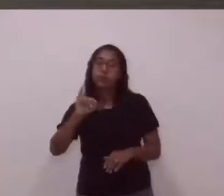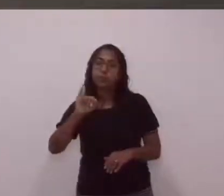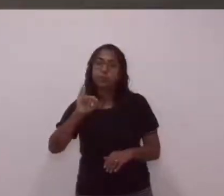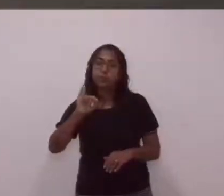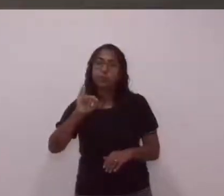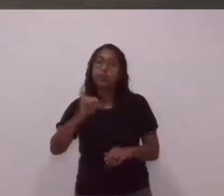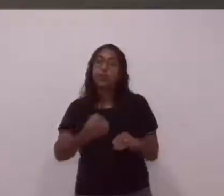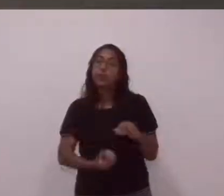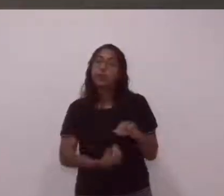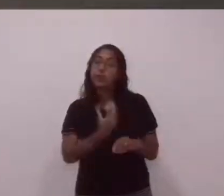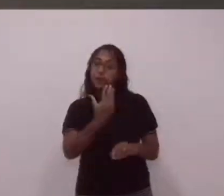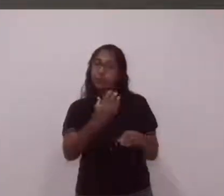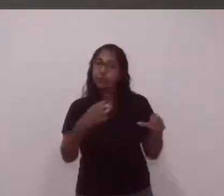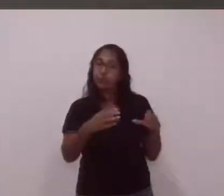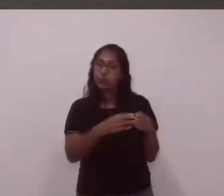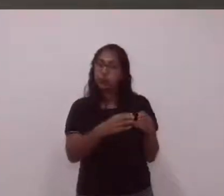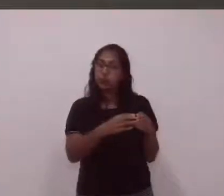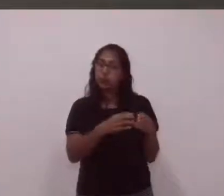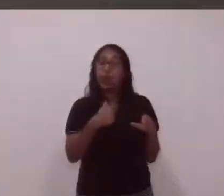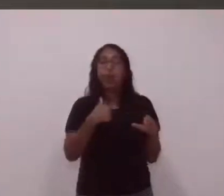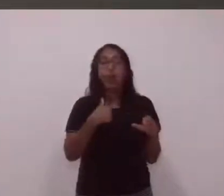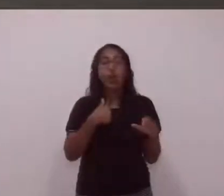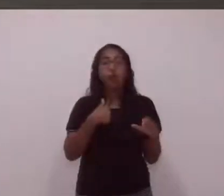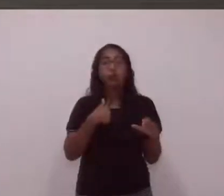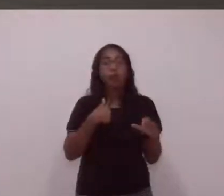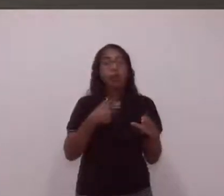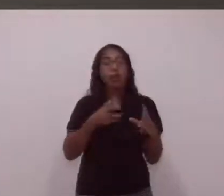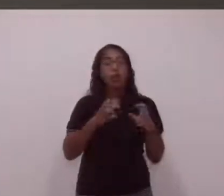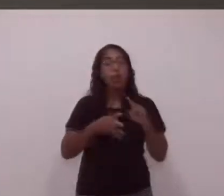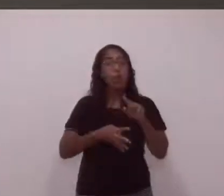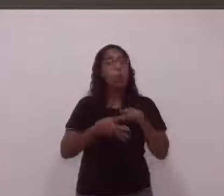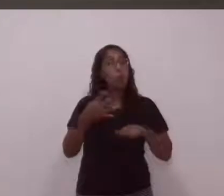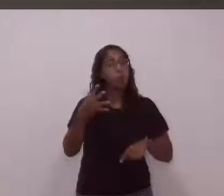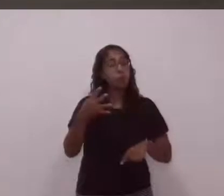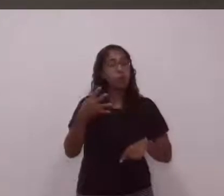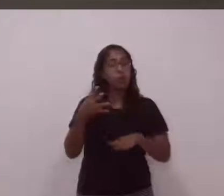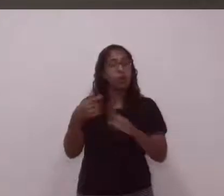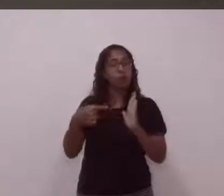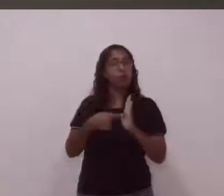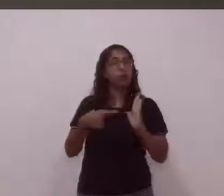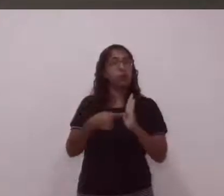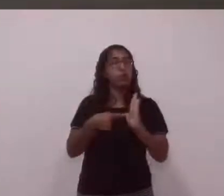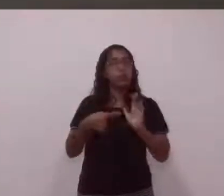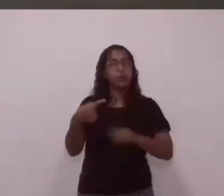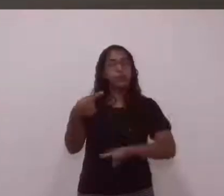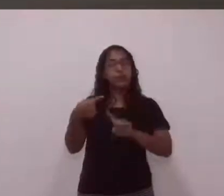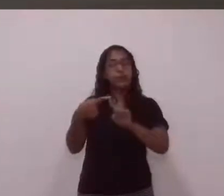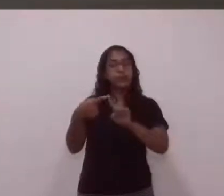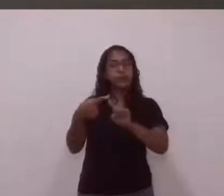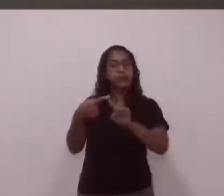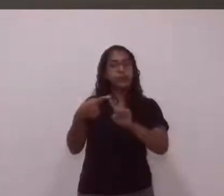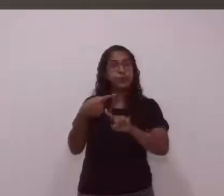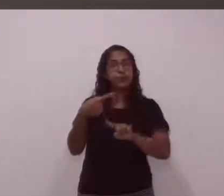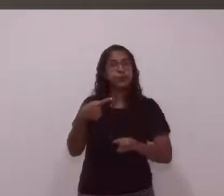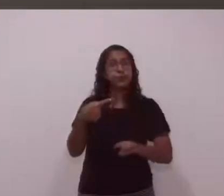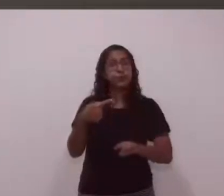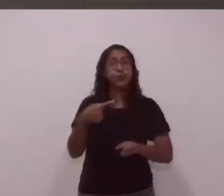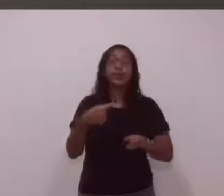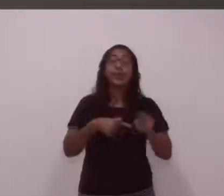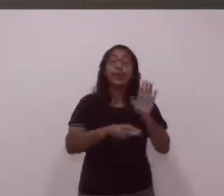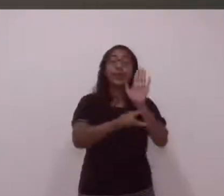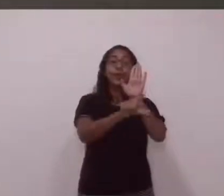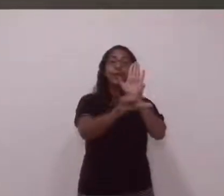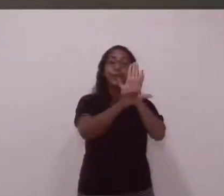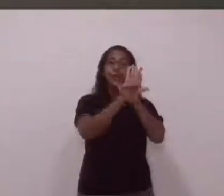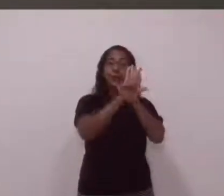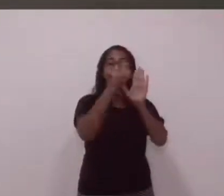eu vejo quatro pontos aí nessa denúncia né primeiro lugar que houve um descumprimento da legislação